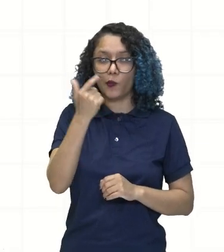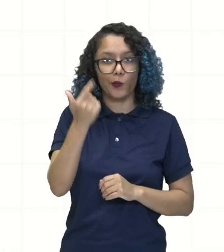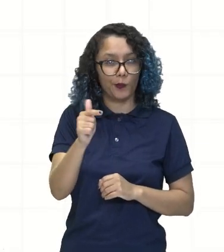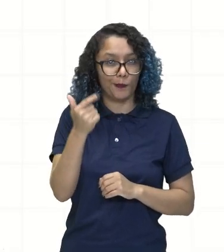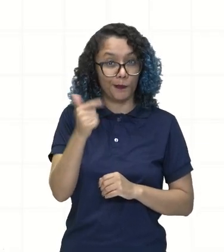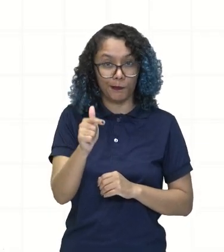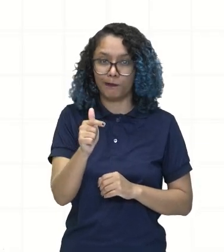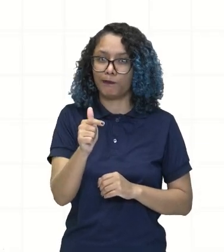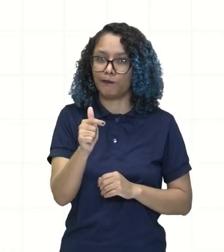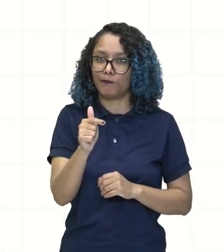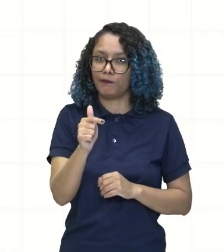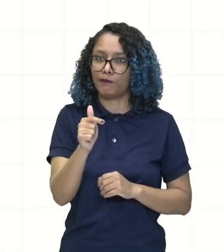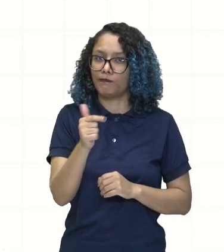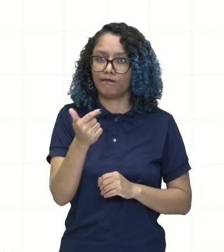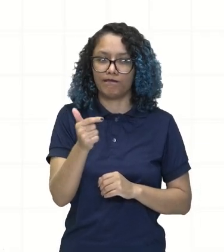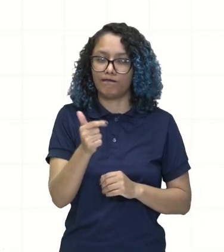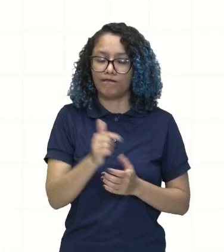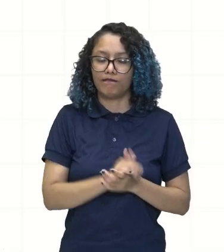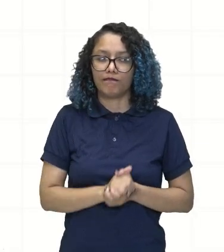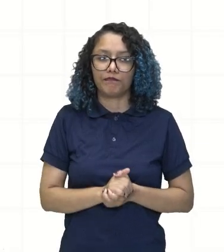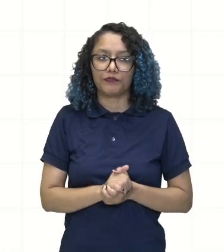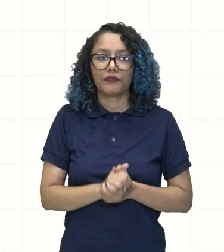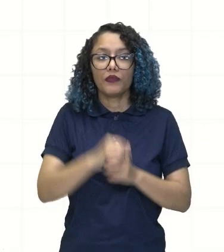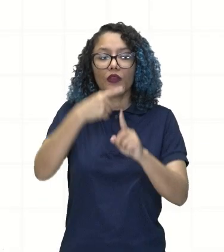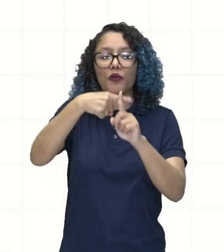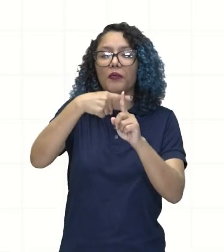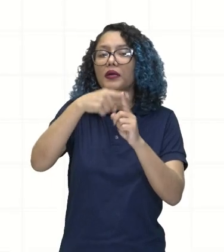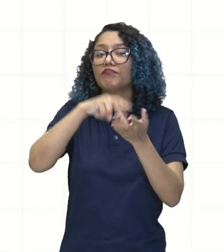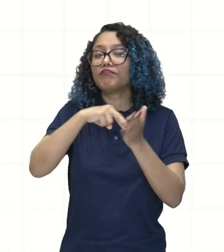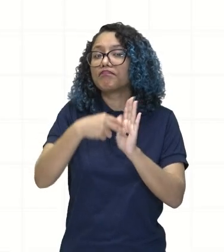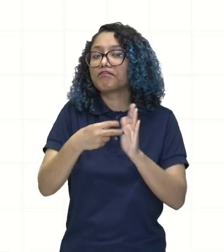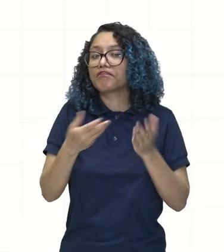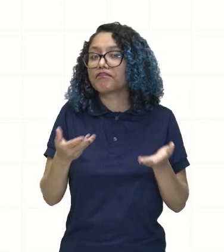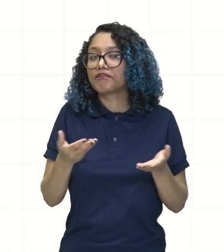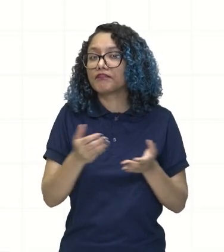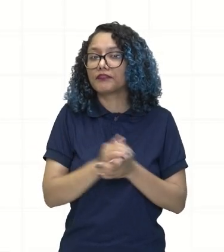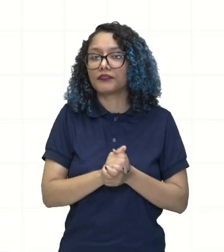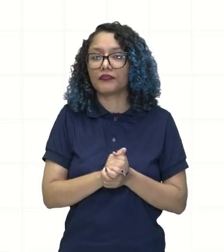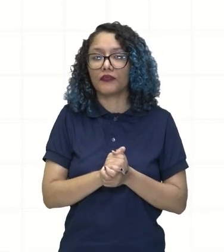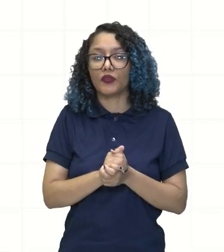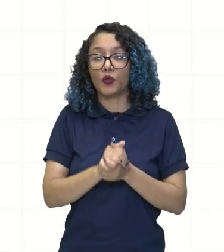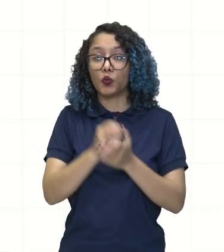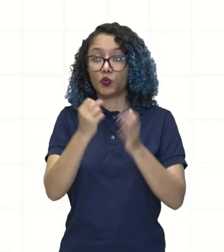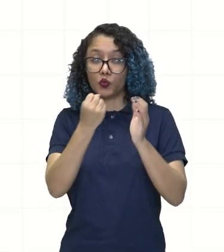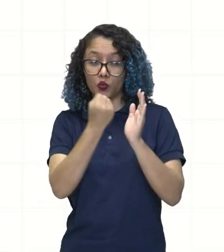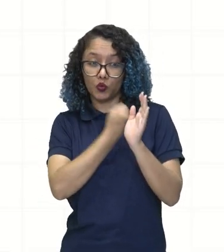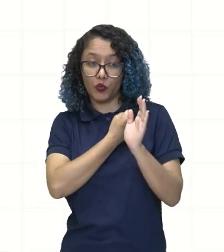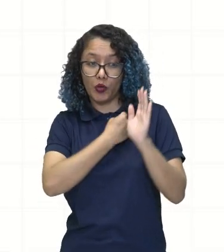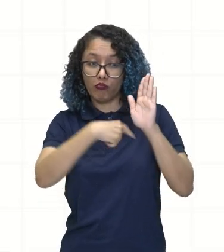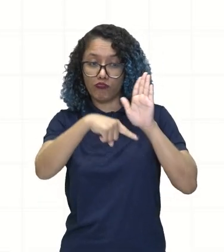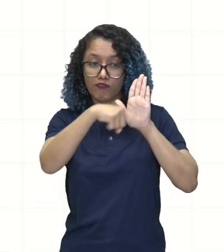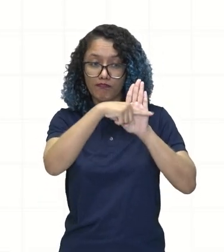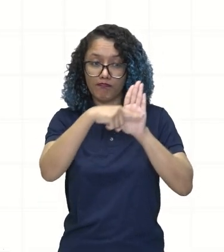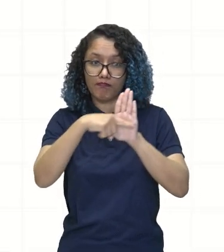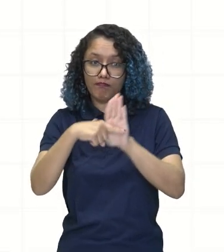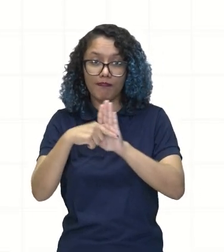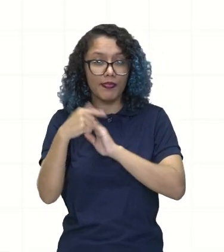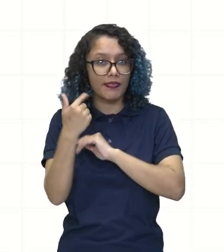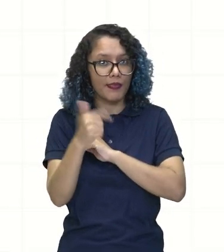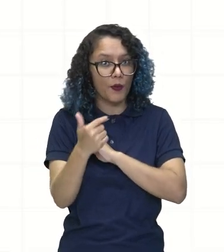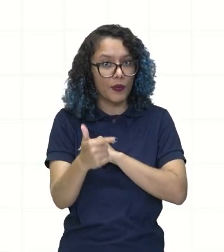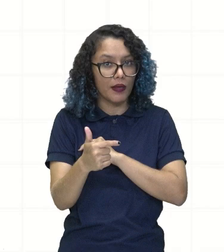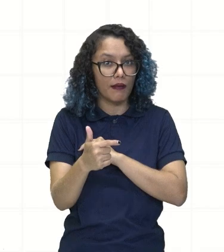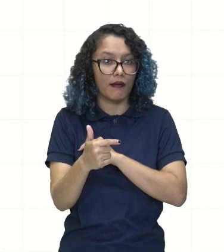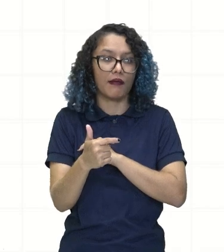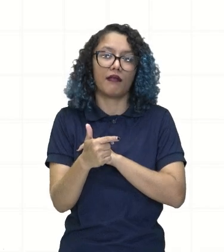zero. E o mais significava o quê? Que era sem os negativos. Tá?